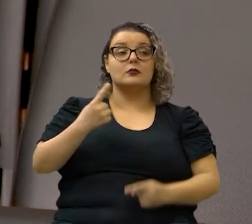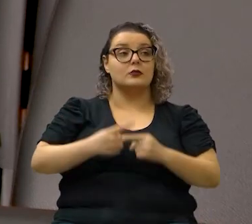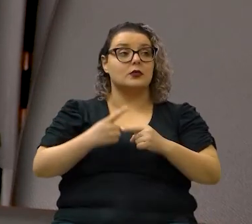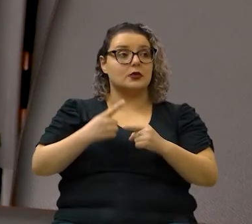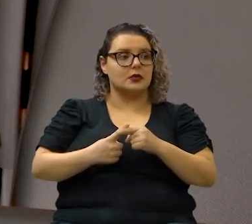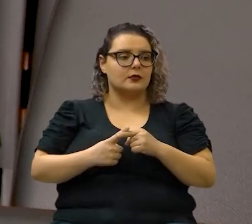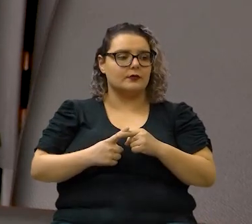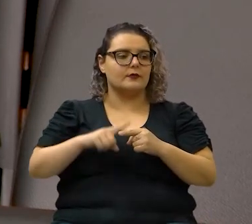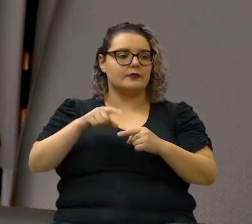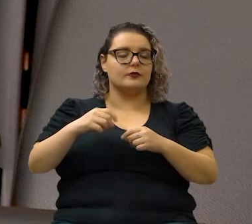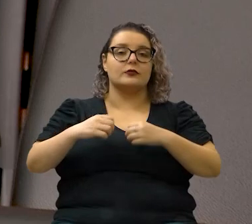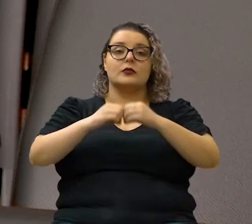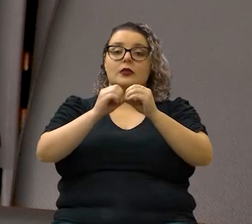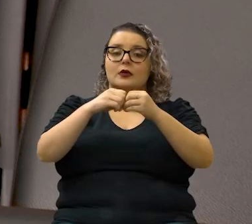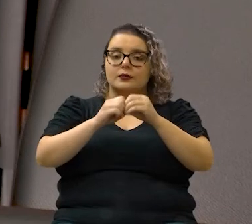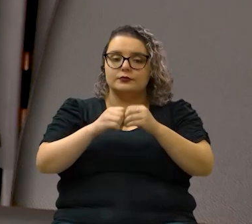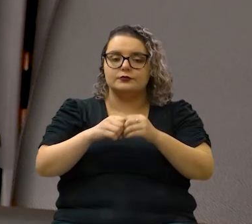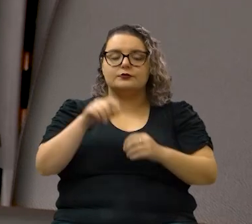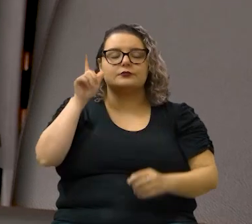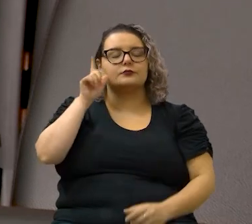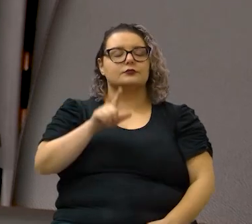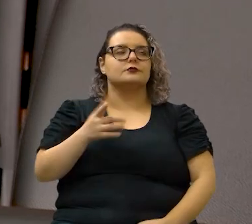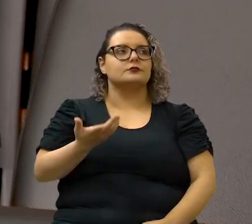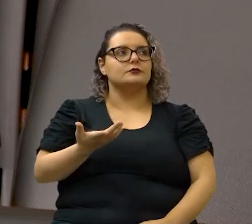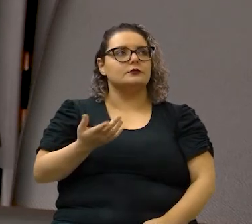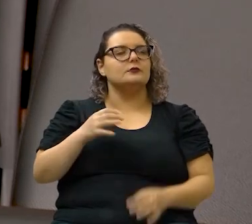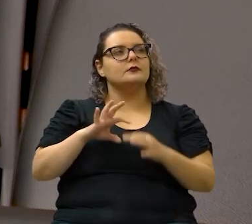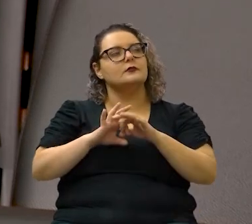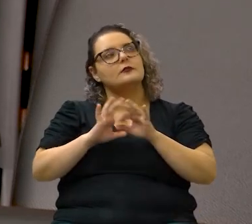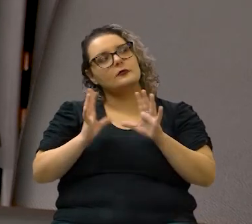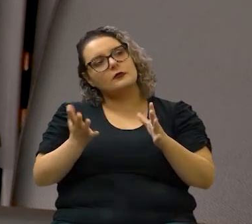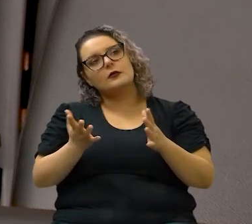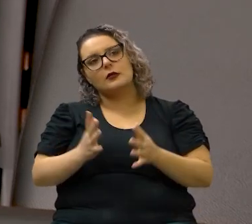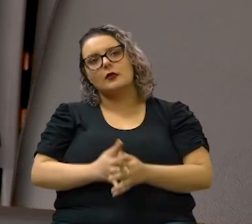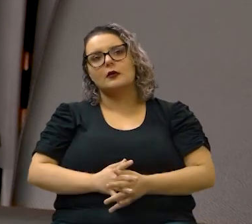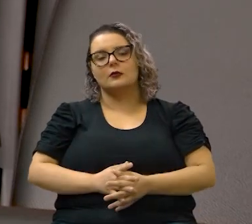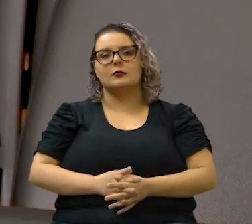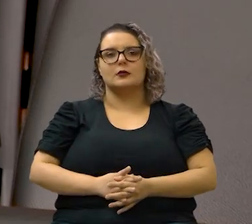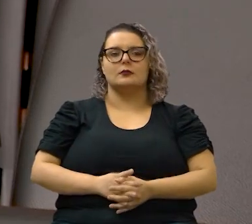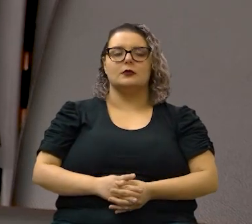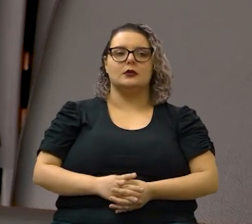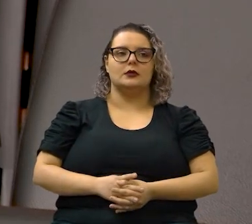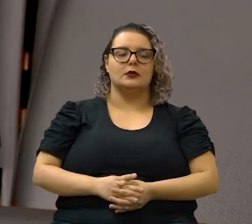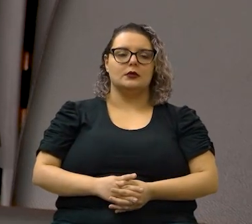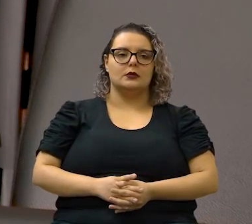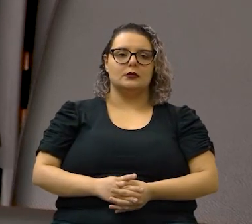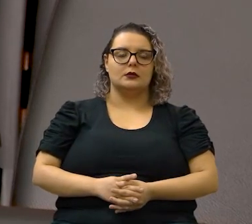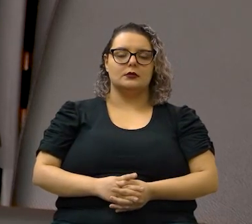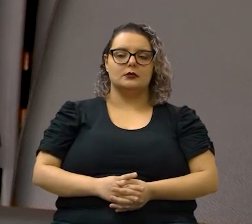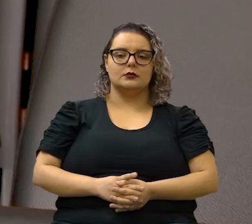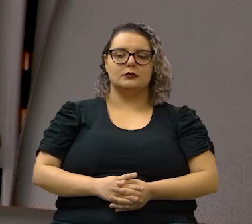quê? Porque ele é o laboratório que consegue, que permite, vamos dizer assim,